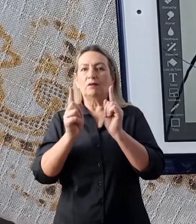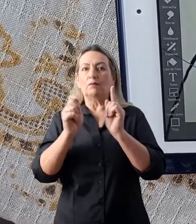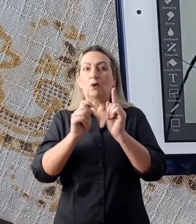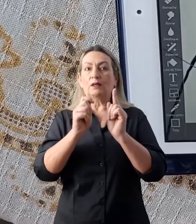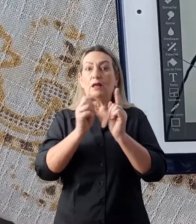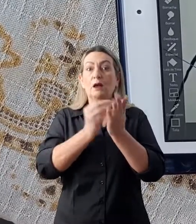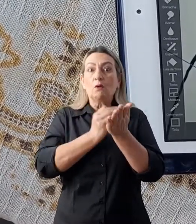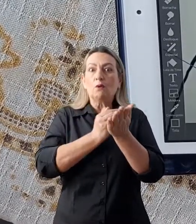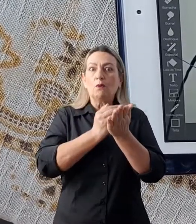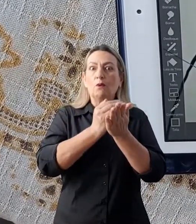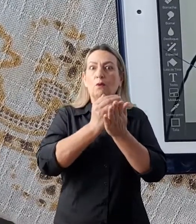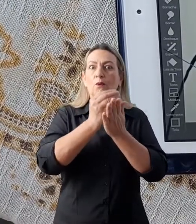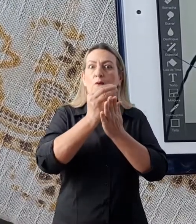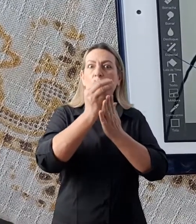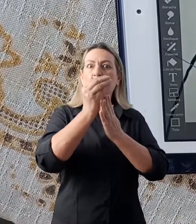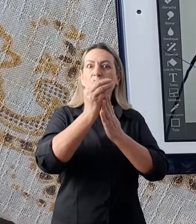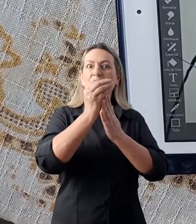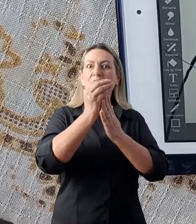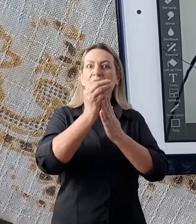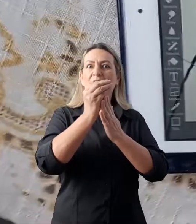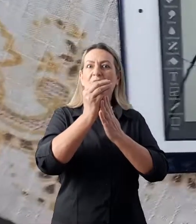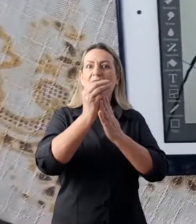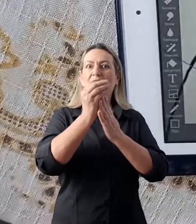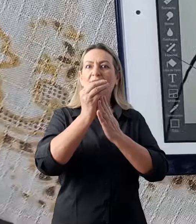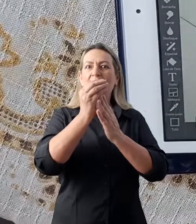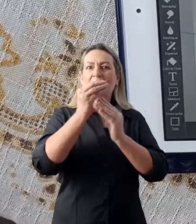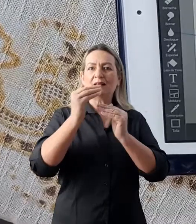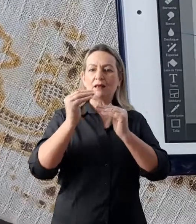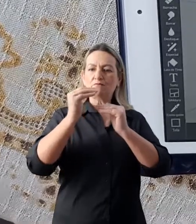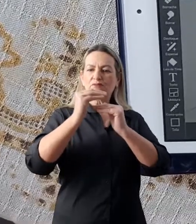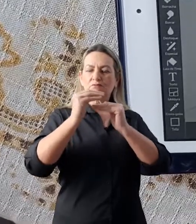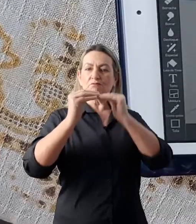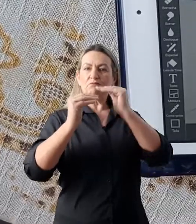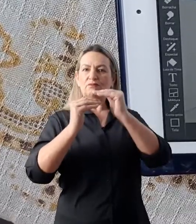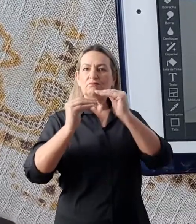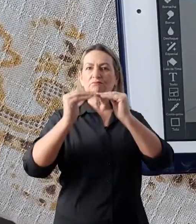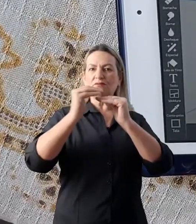uma e terminar sobre a outra. Isso também